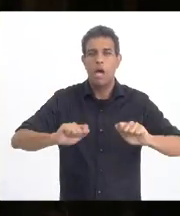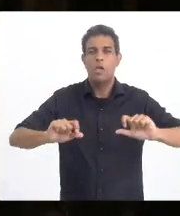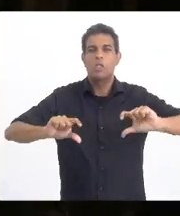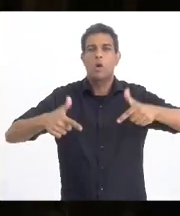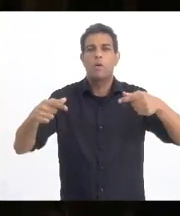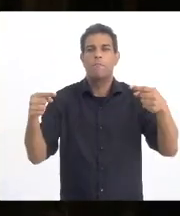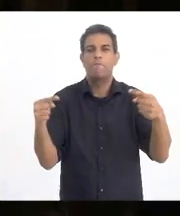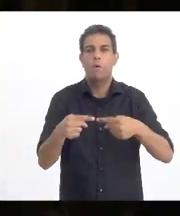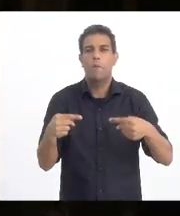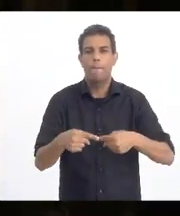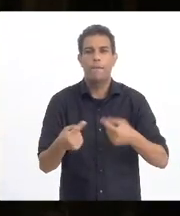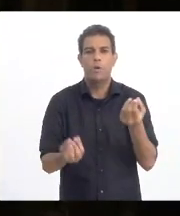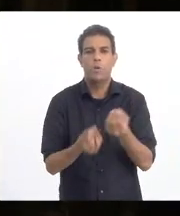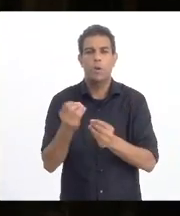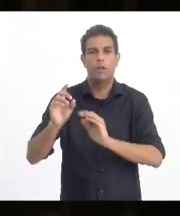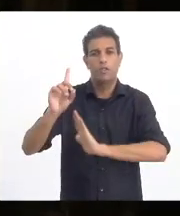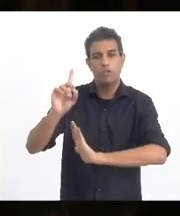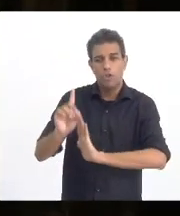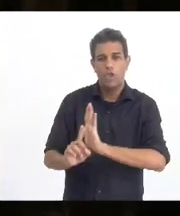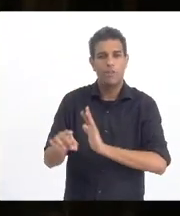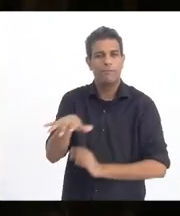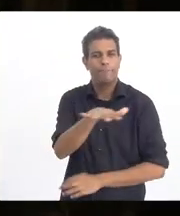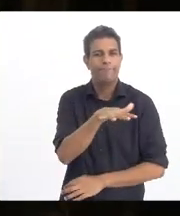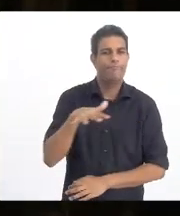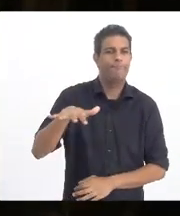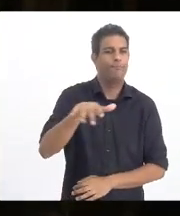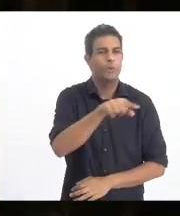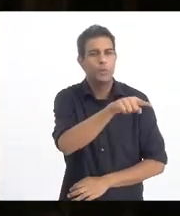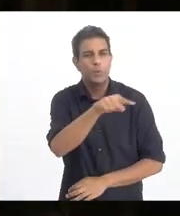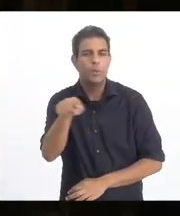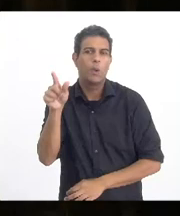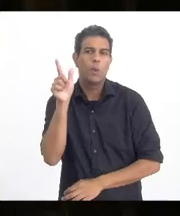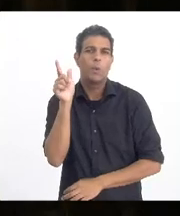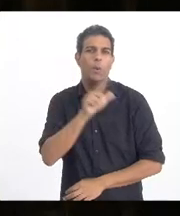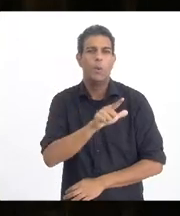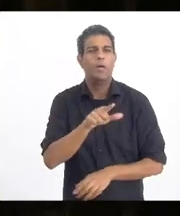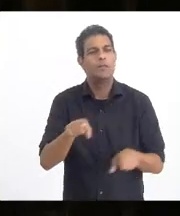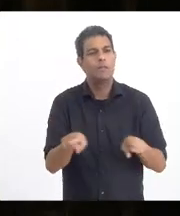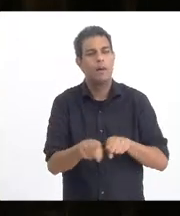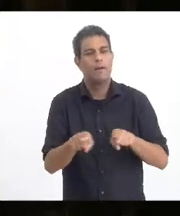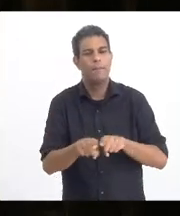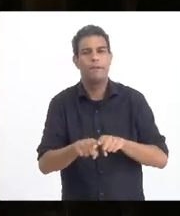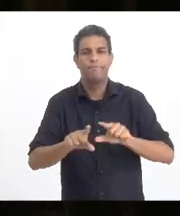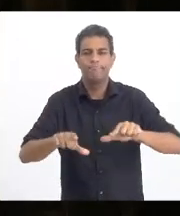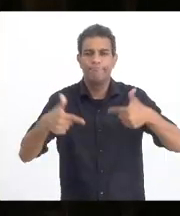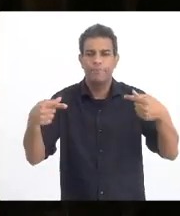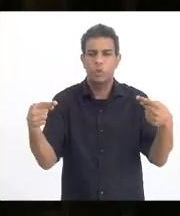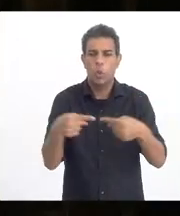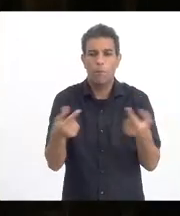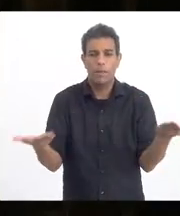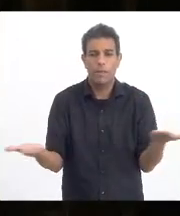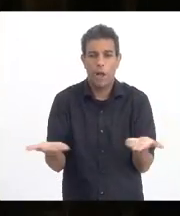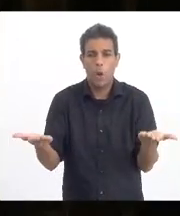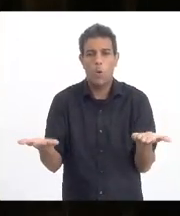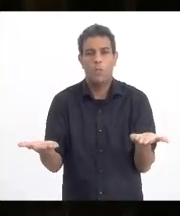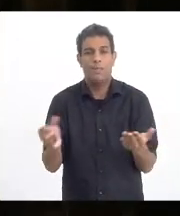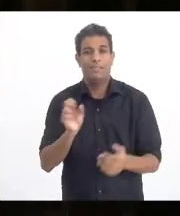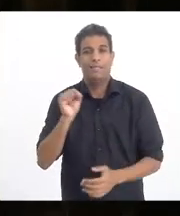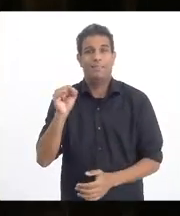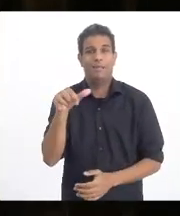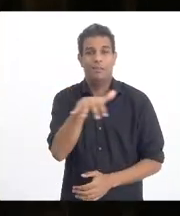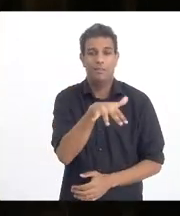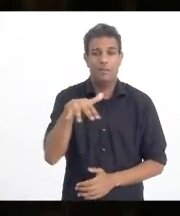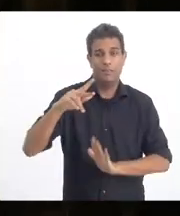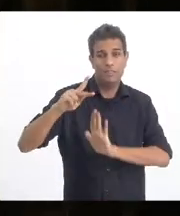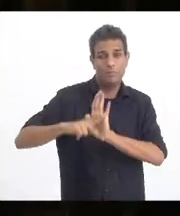de dignidade aos inativos e pensionistas e os ativos que hoje estão. Se esse